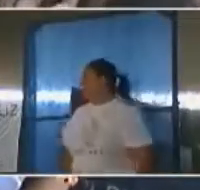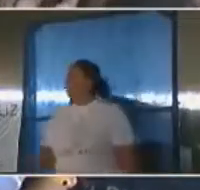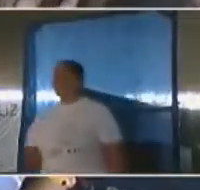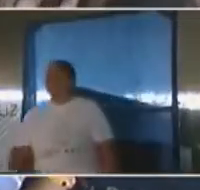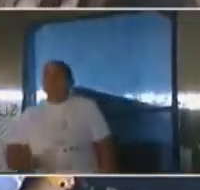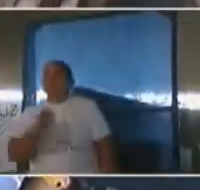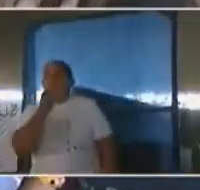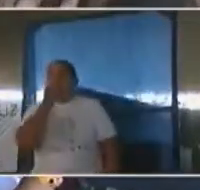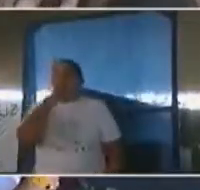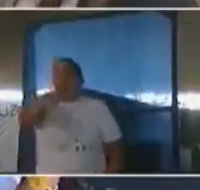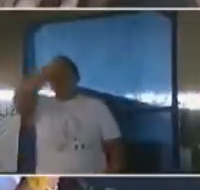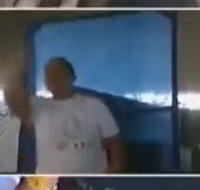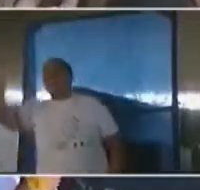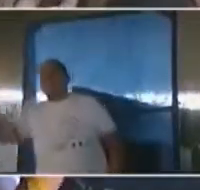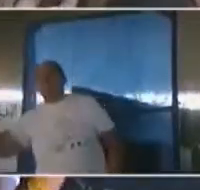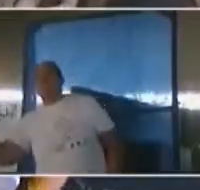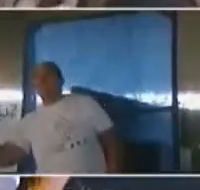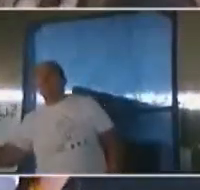Bom dia.